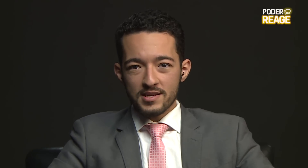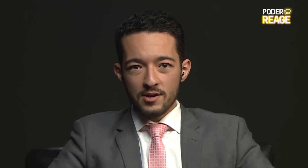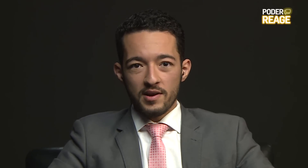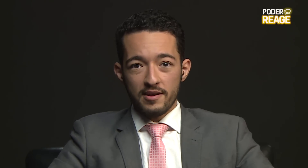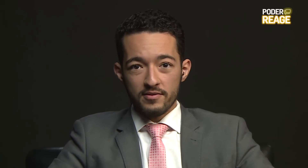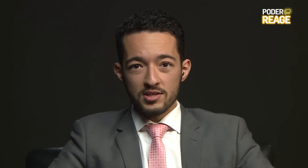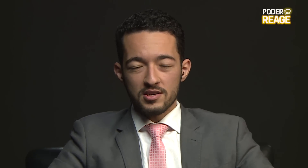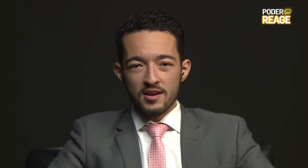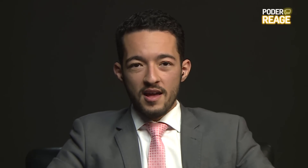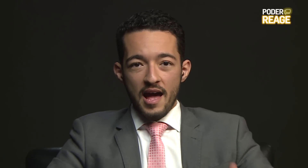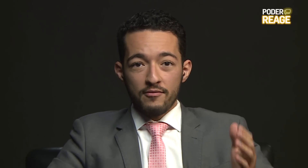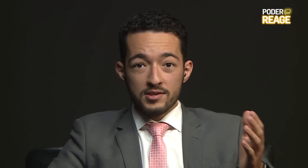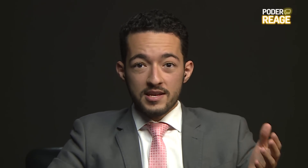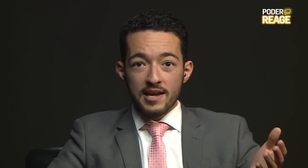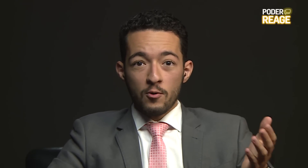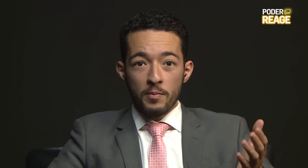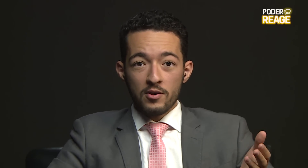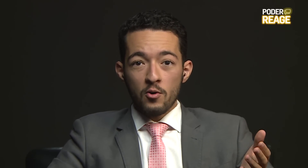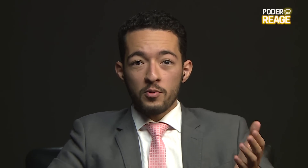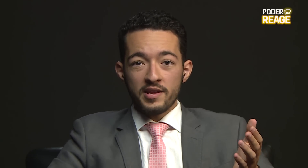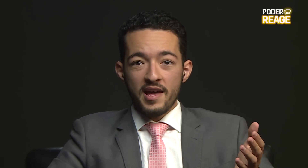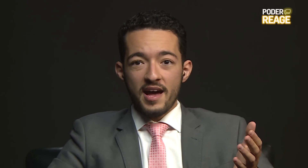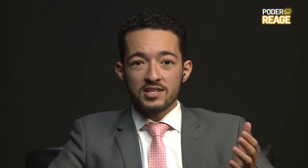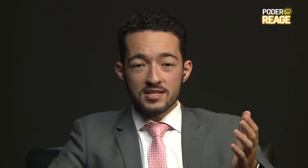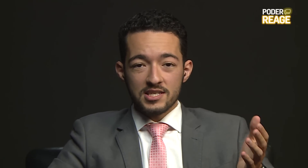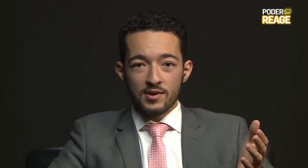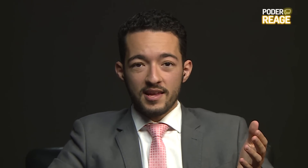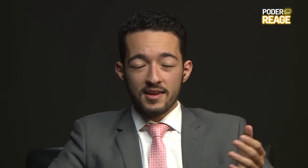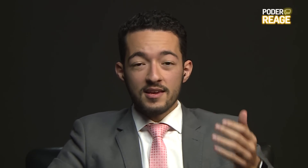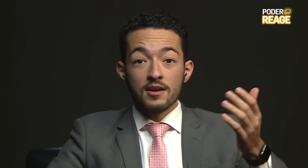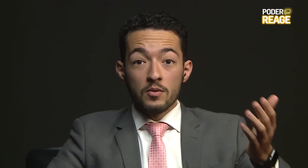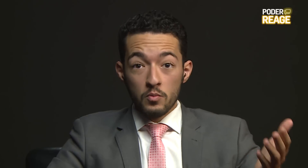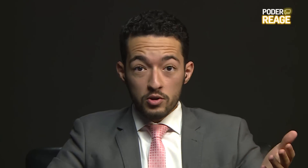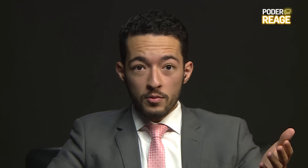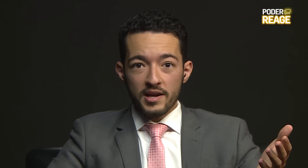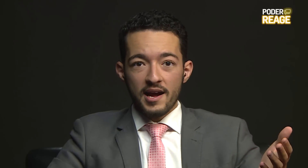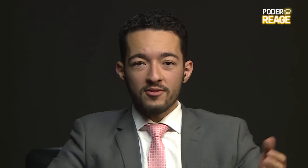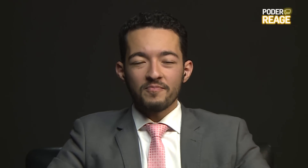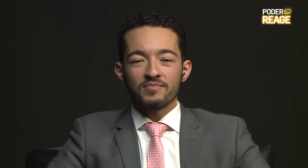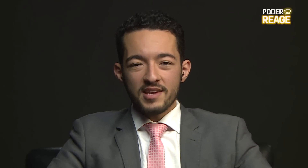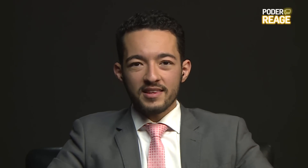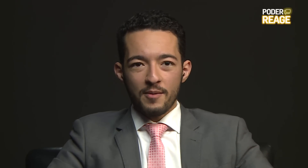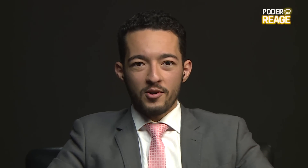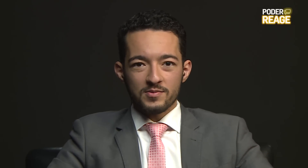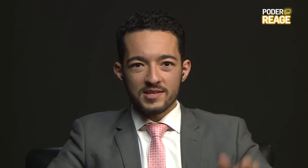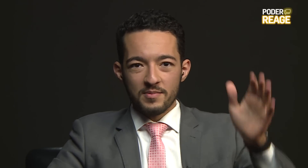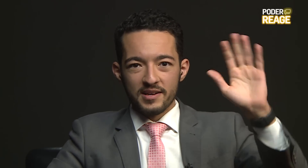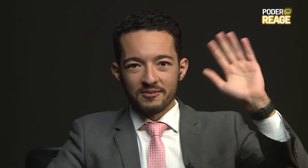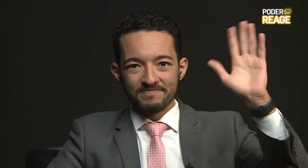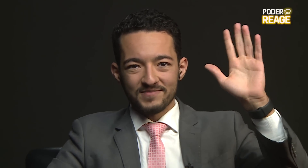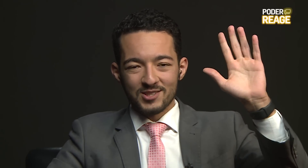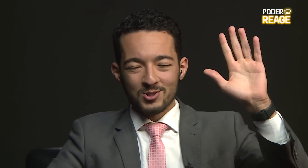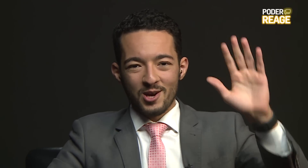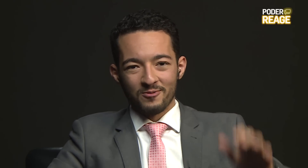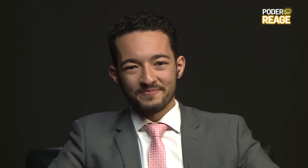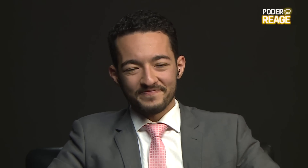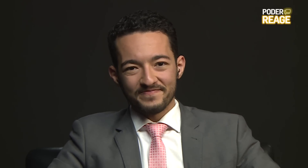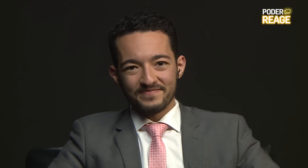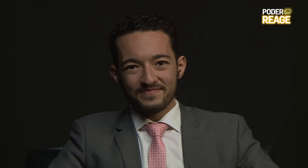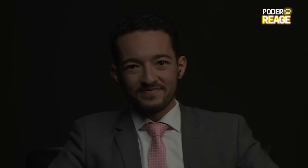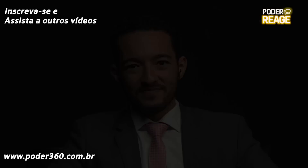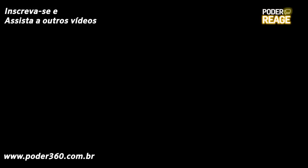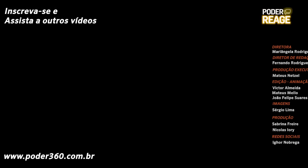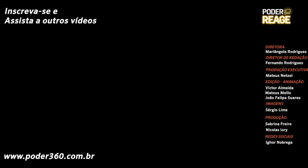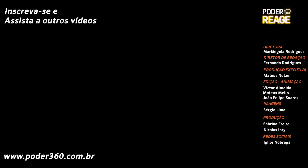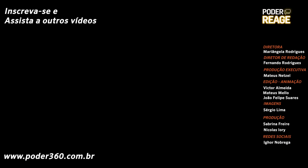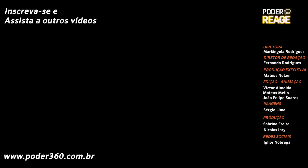nenhuma informação relevante. A você que acompanhou o Poder Reage, assistiu até aqui, muito obrigado e até a próxima semana. Tchau, tchau.